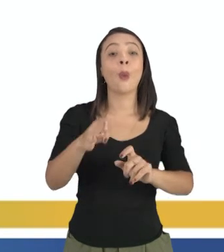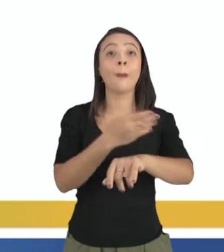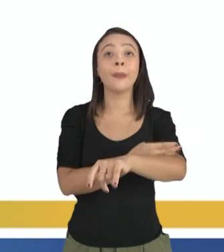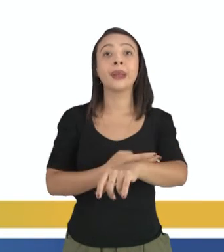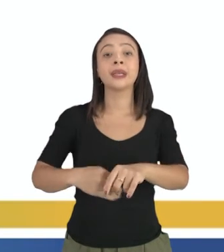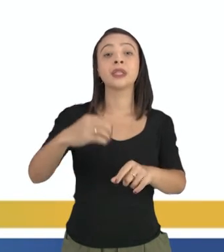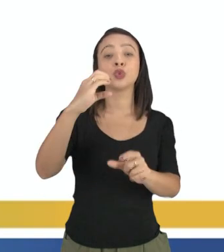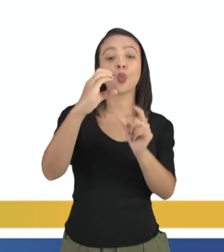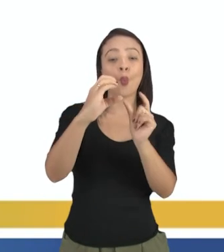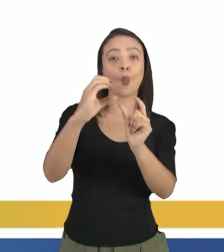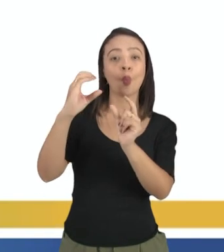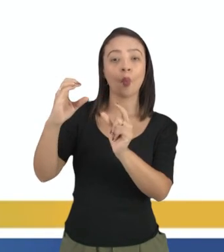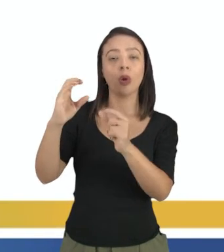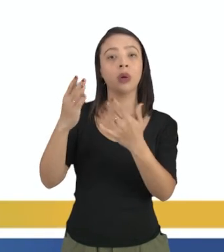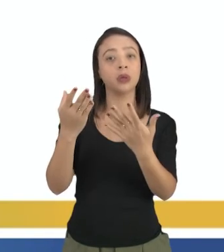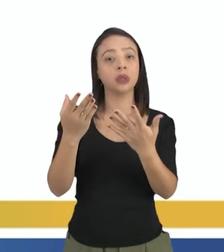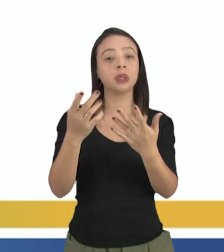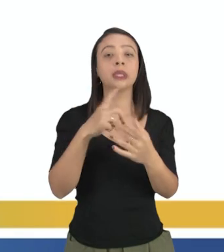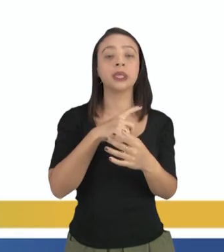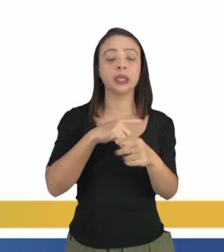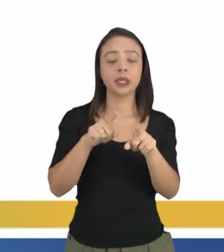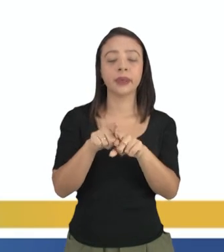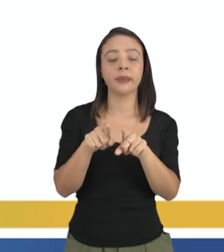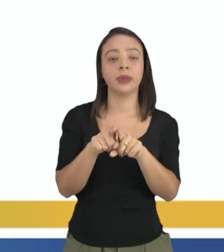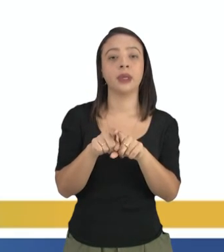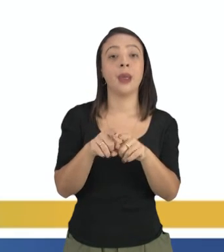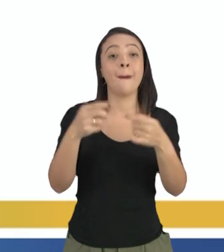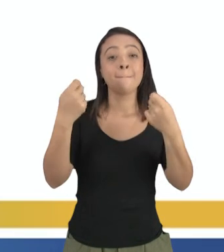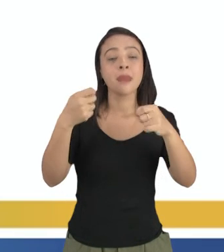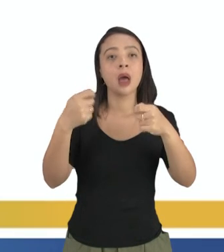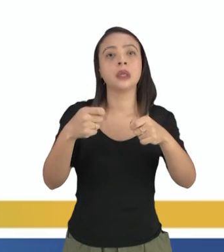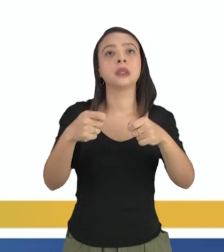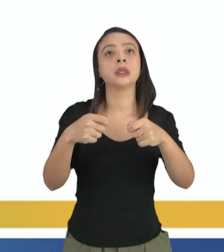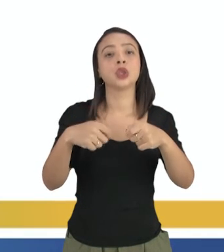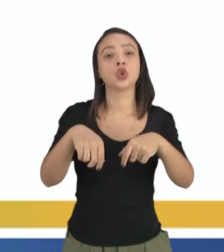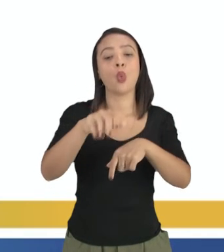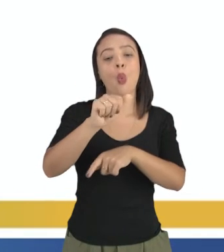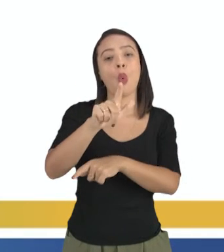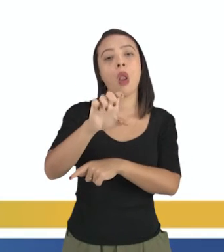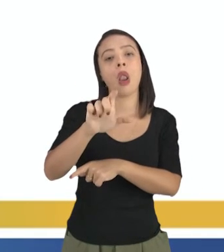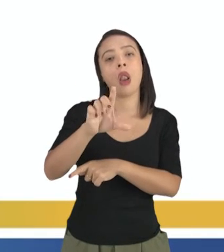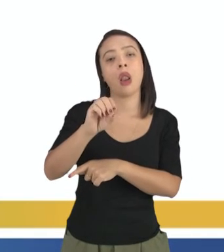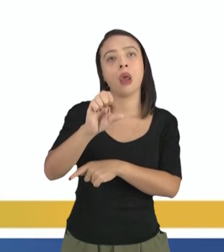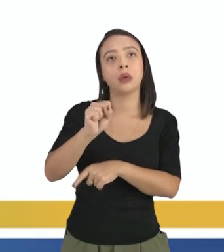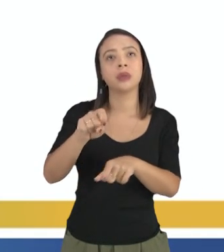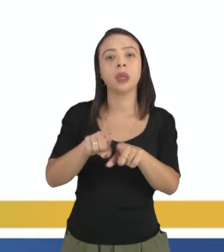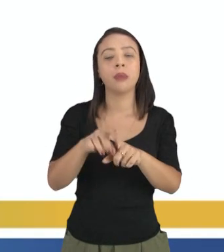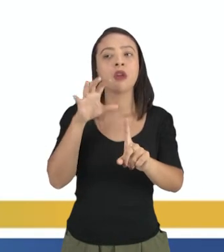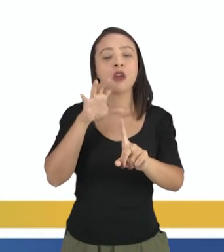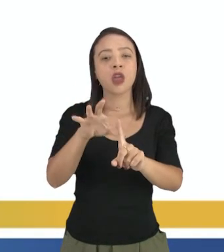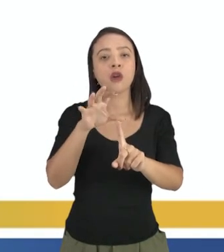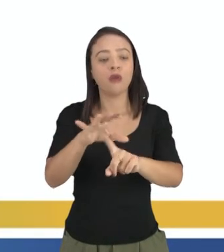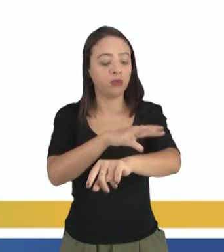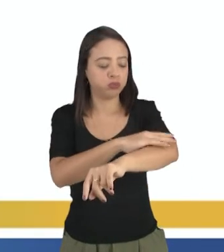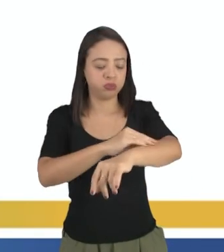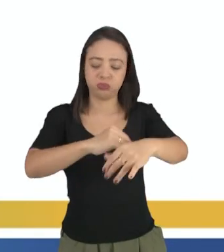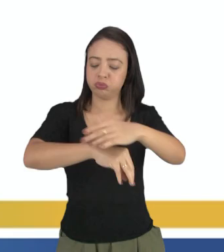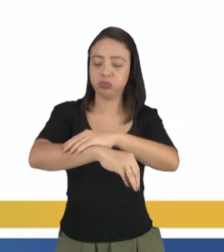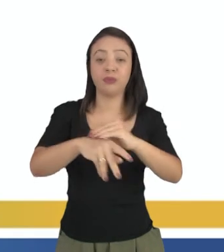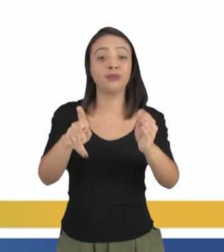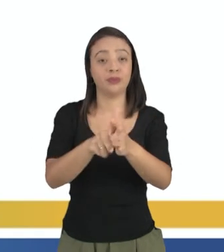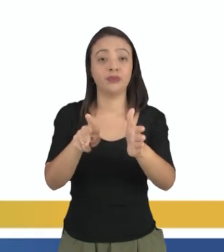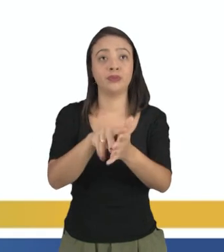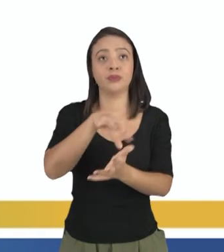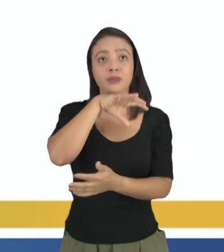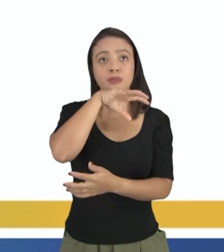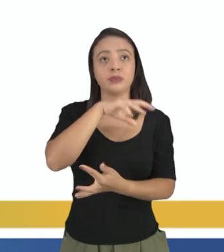genes eles condicionam os alelos múltiplos, são dois ou mais alelos, eles condicionam, por exemplo, a pelagem de alguns animais, características